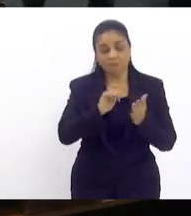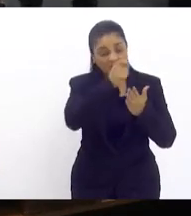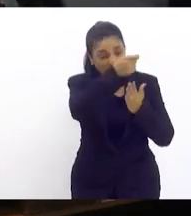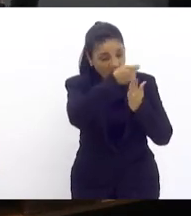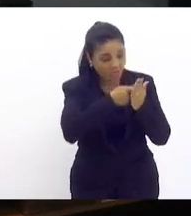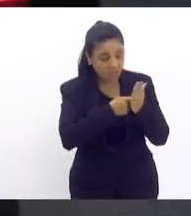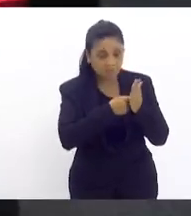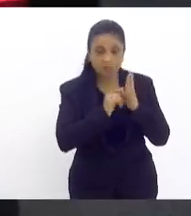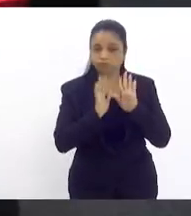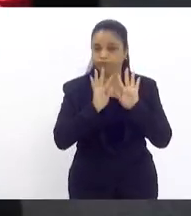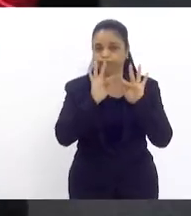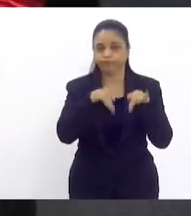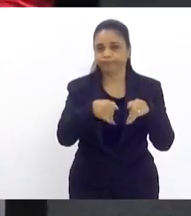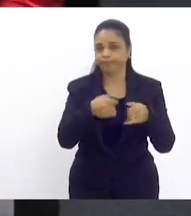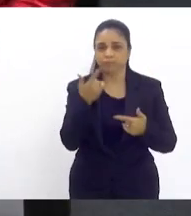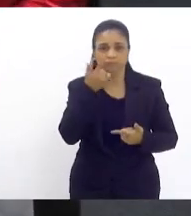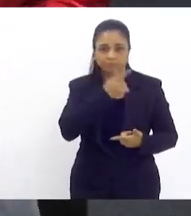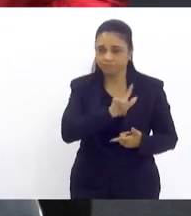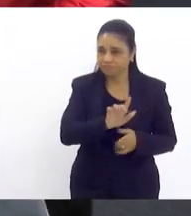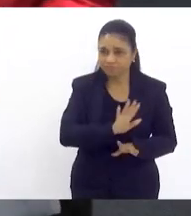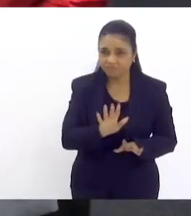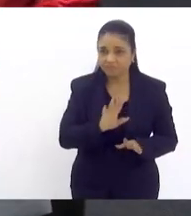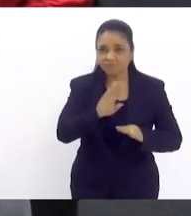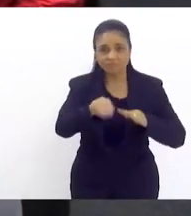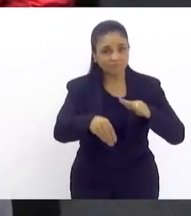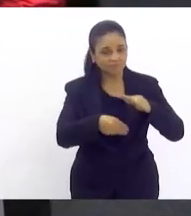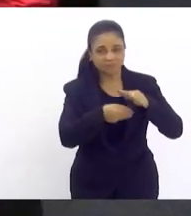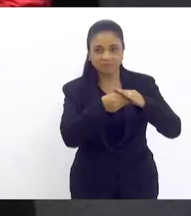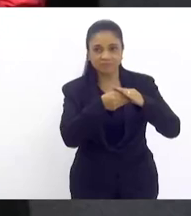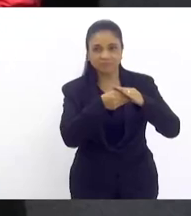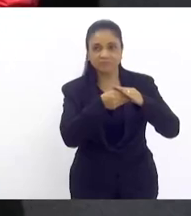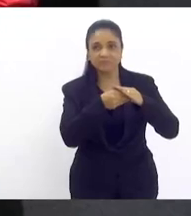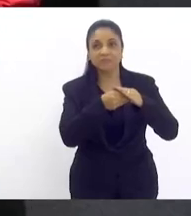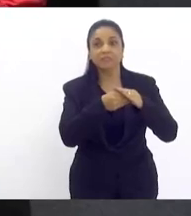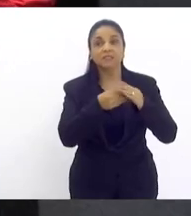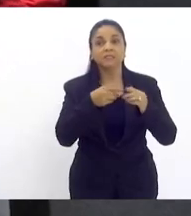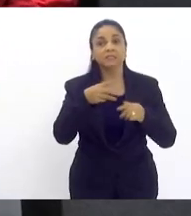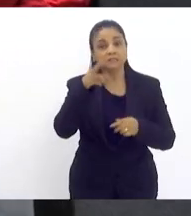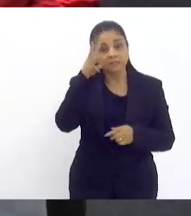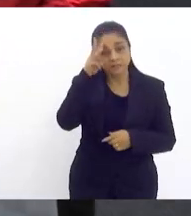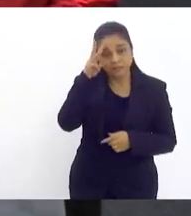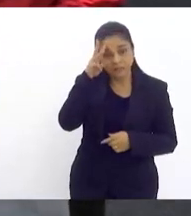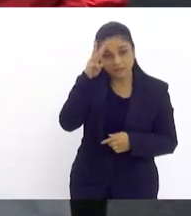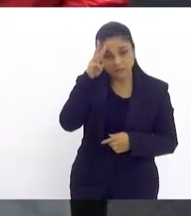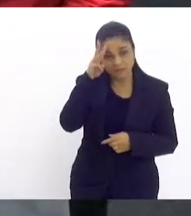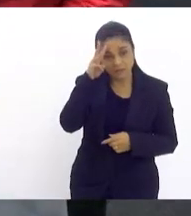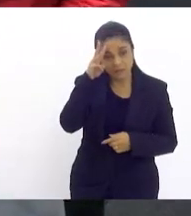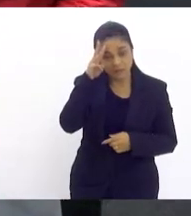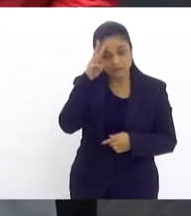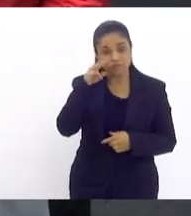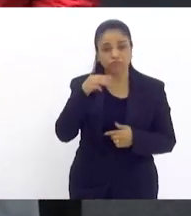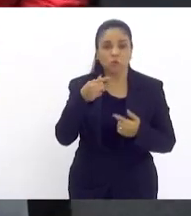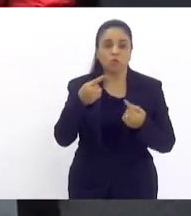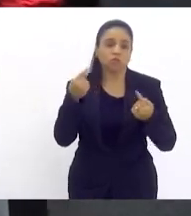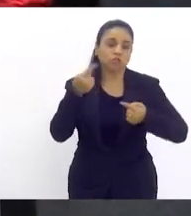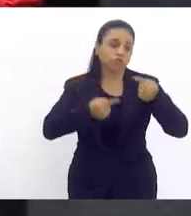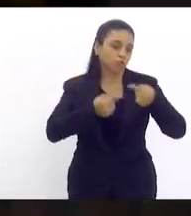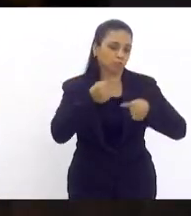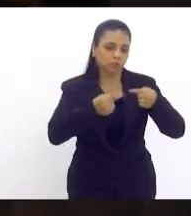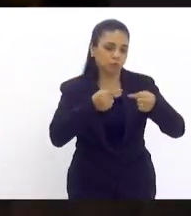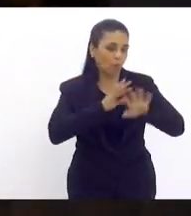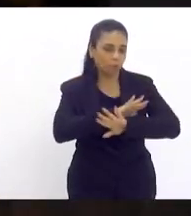é redação do vencido não recebe mais emenda e na terça-feira abre pra última discussão